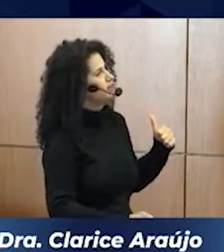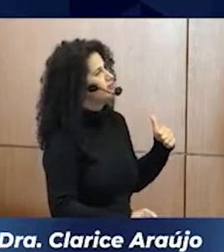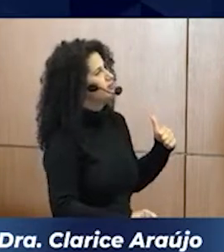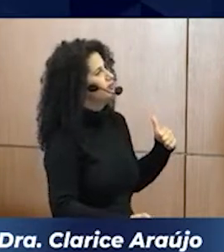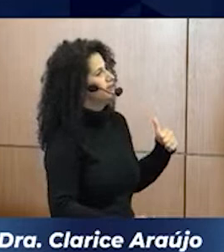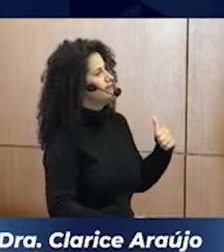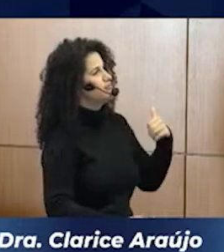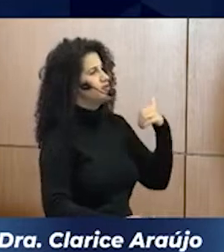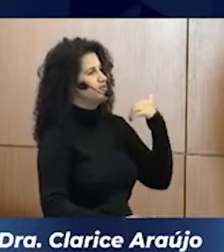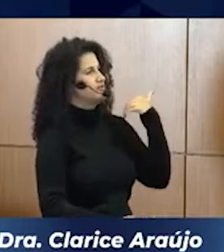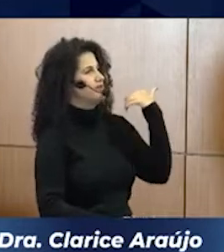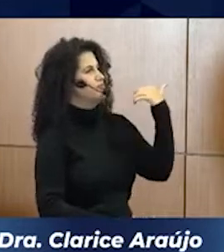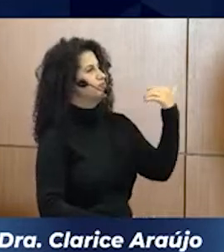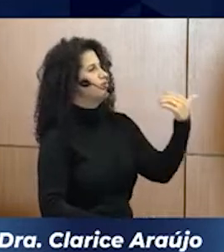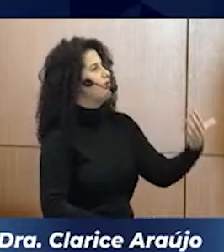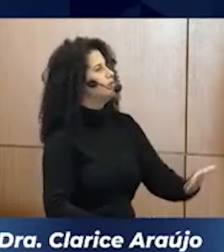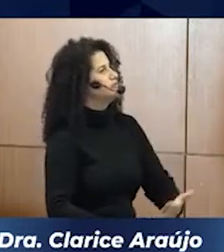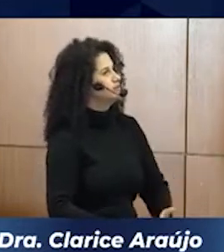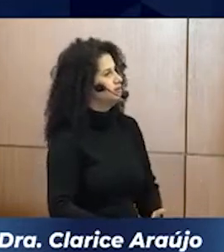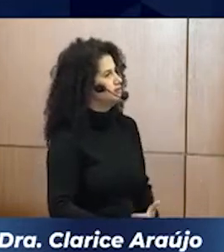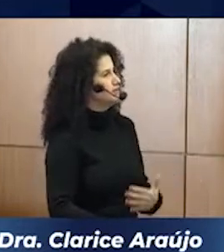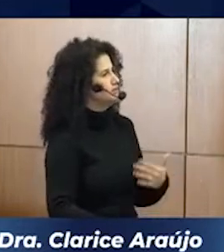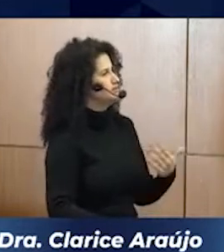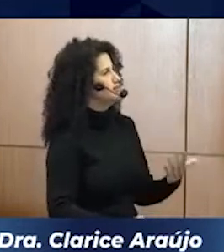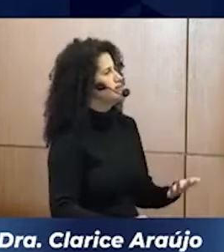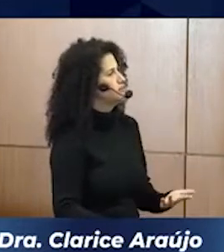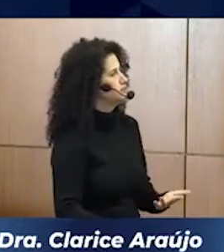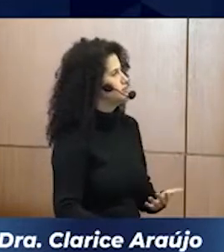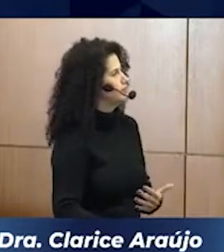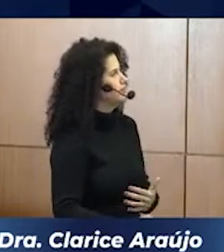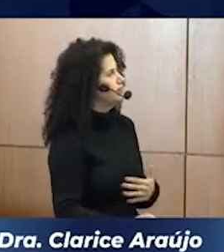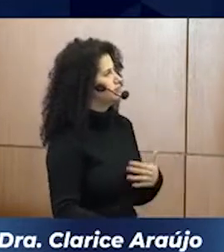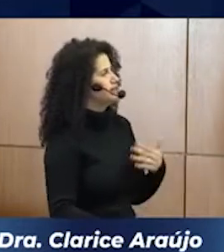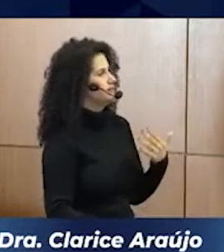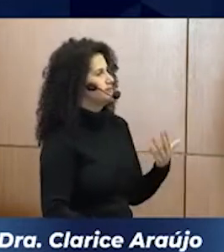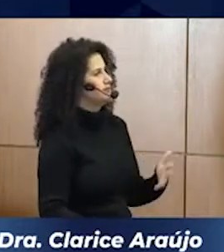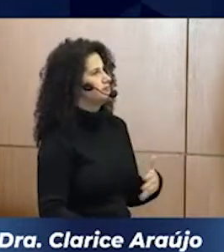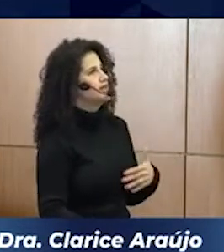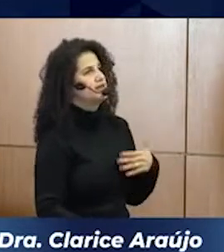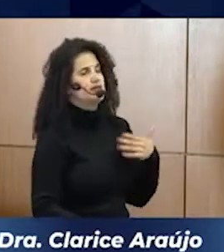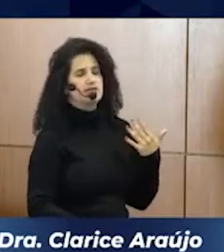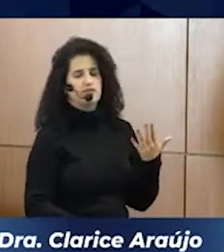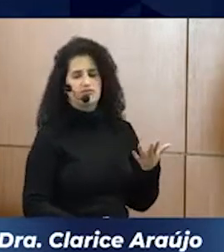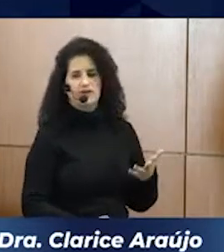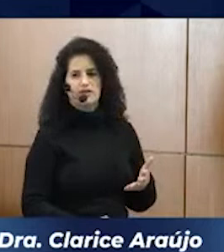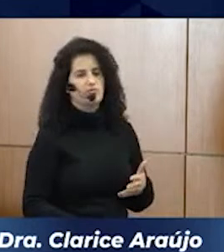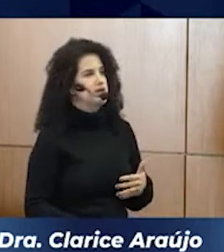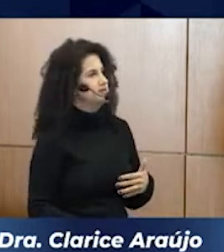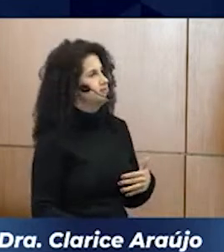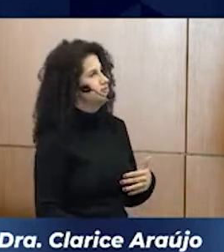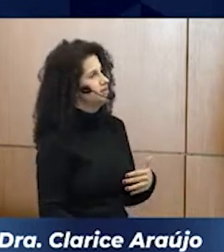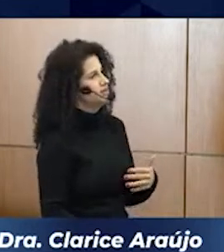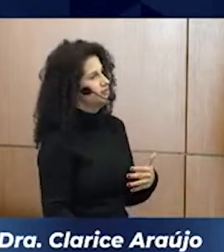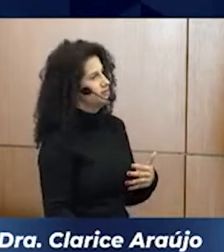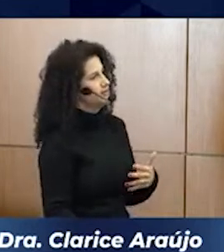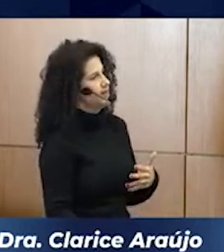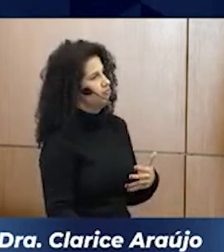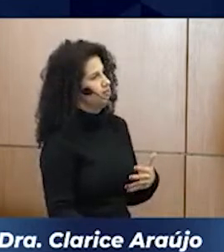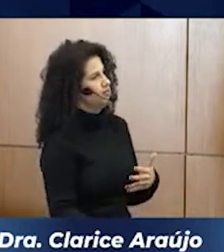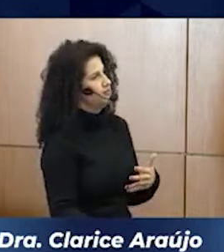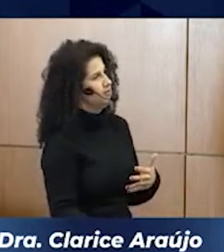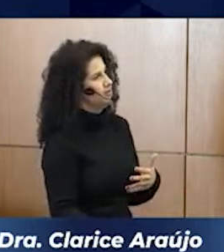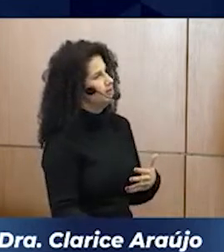gente publicou, né, depois desse tempo todo, estando 15 anos estudando, trazendo, tentando ver aqui no Brasil, aqui eu